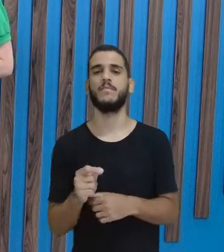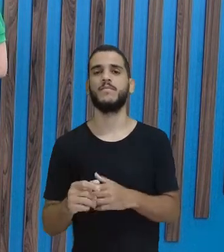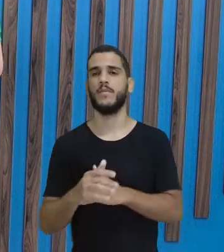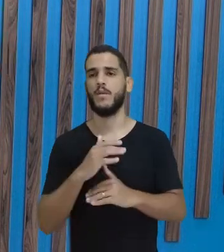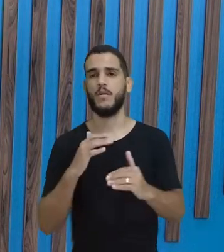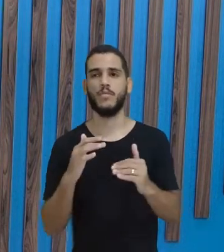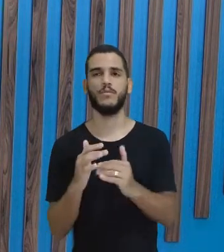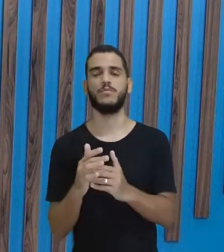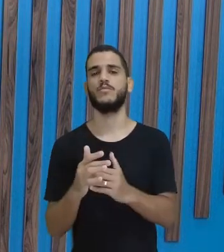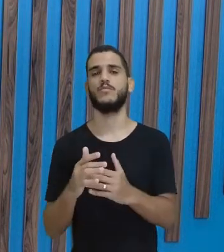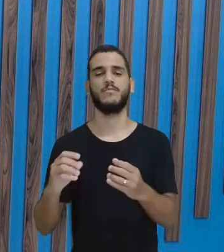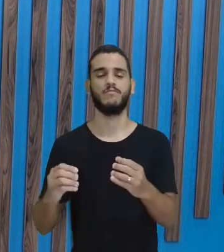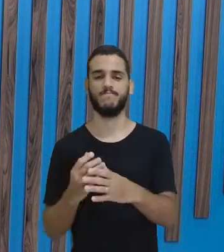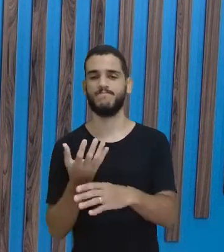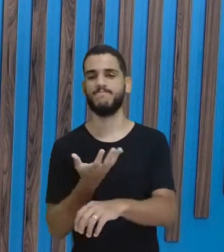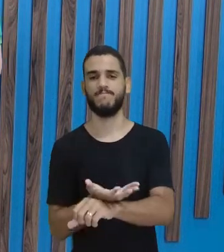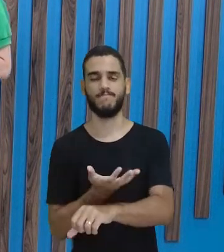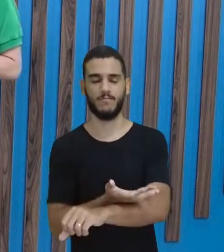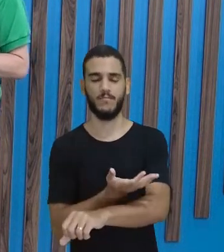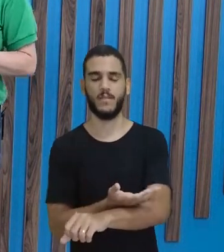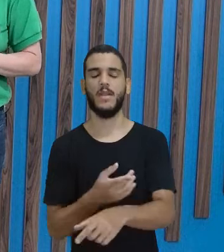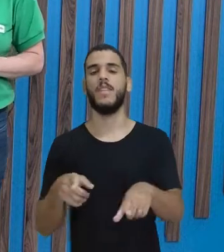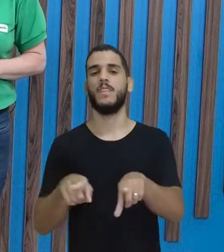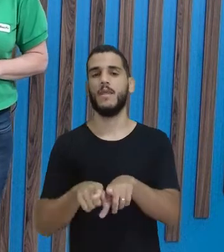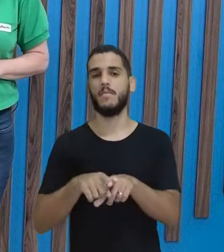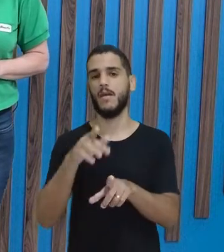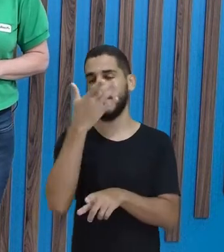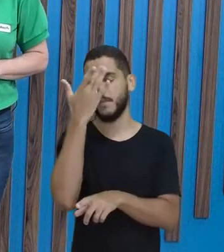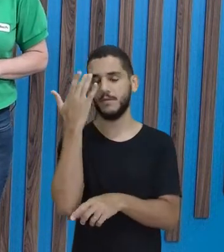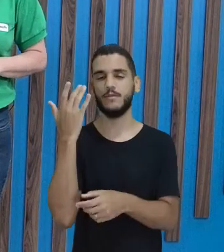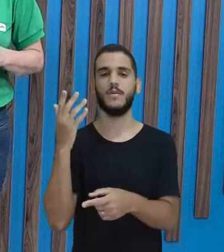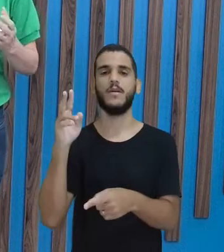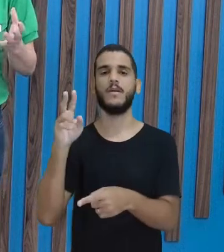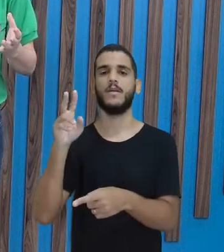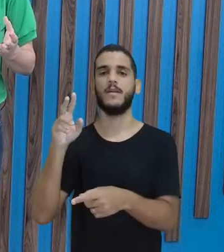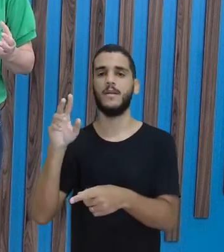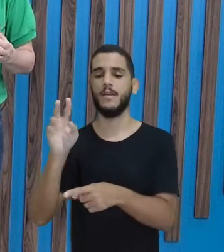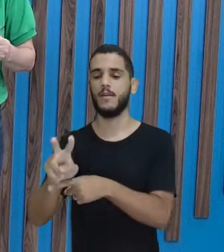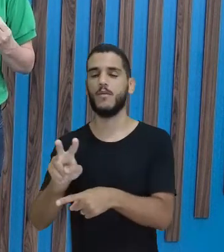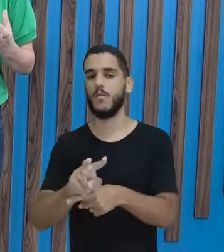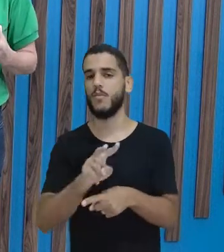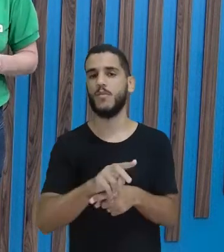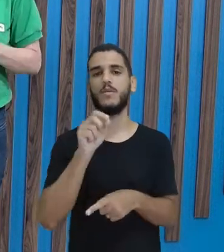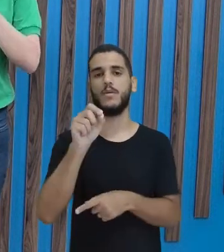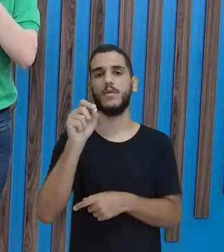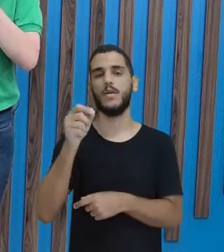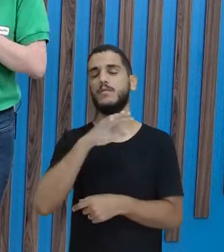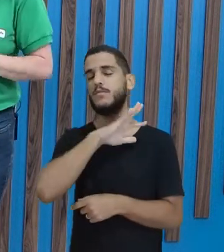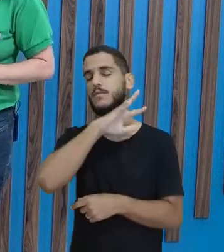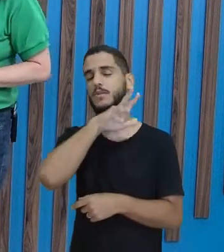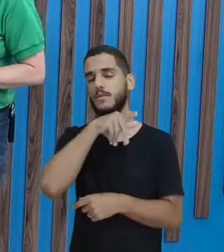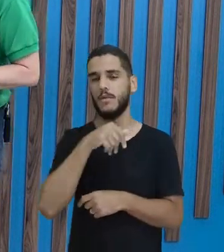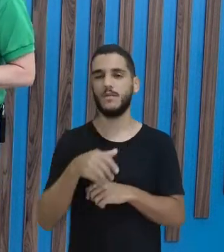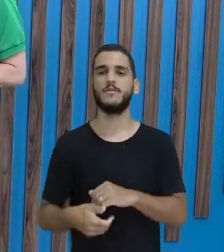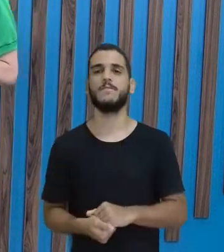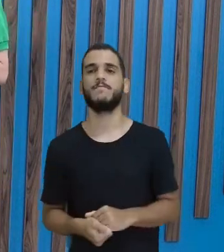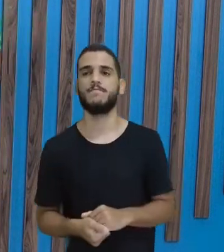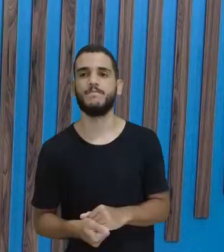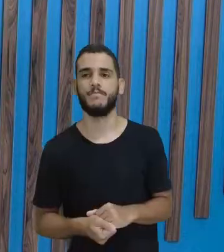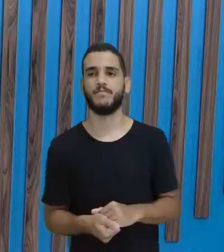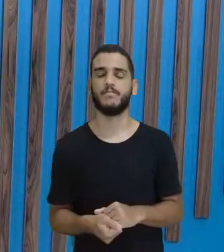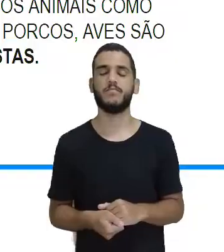né? Também nós temos as pessoas que criam os animais, geralmente na área rural. Desculpa.